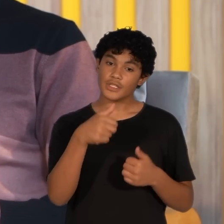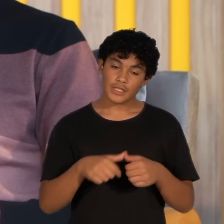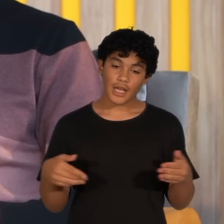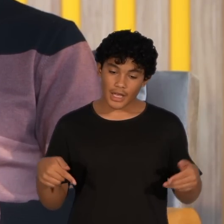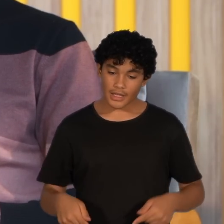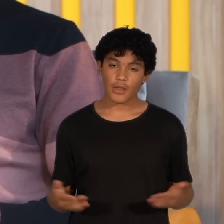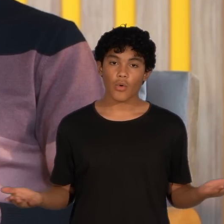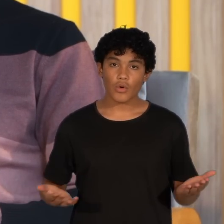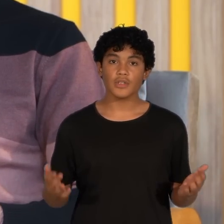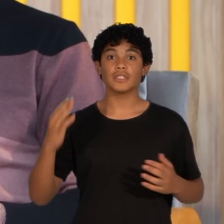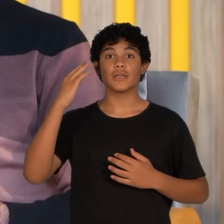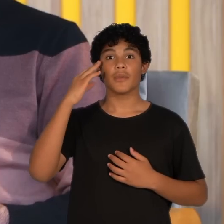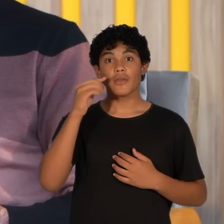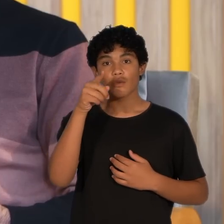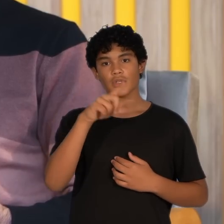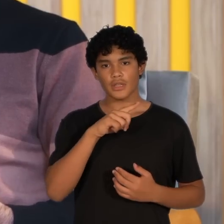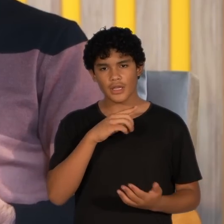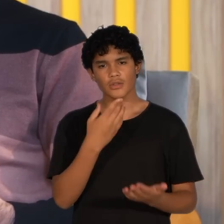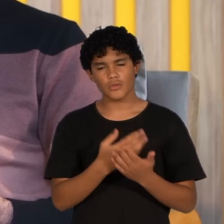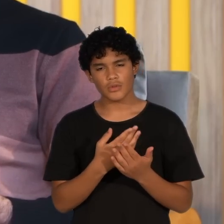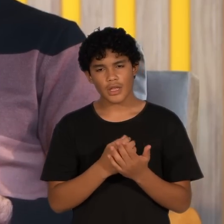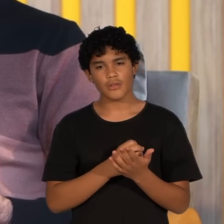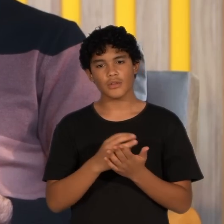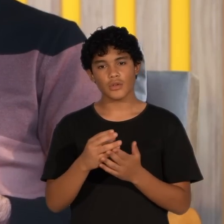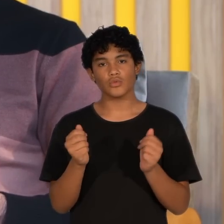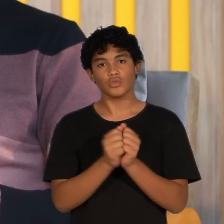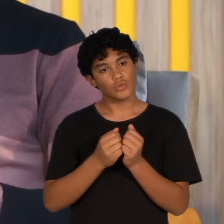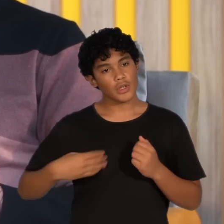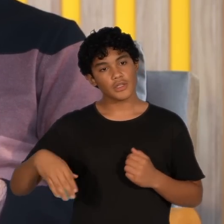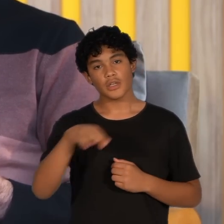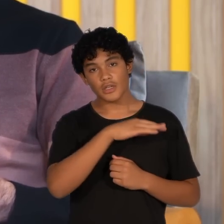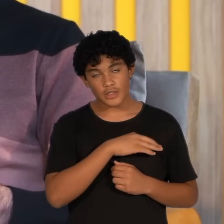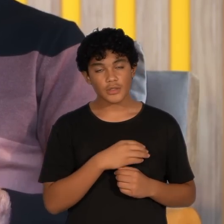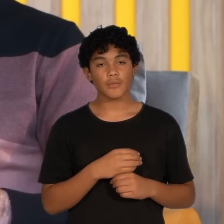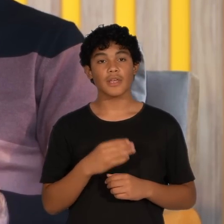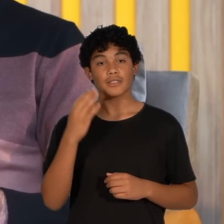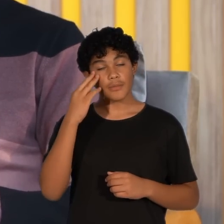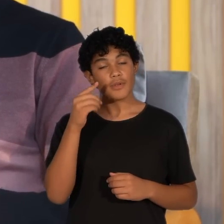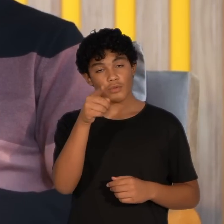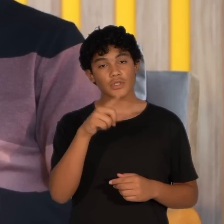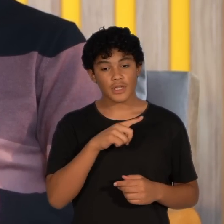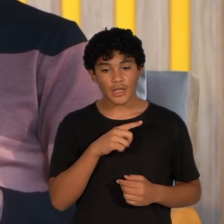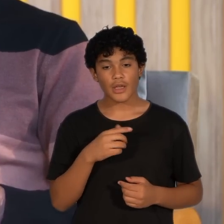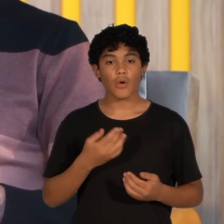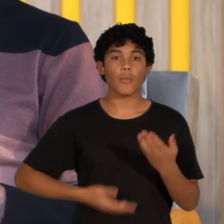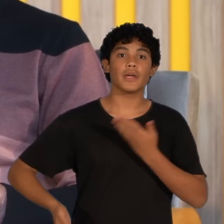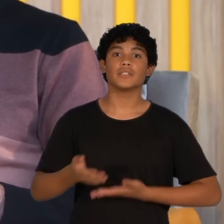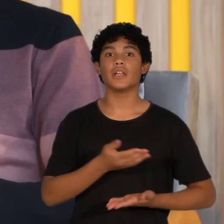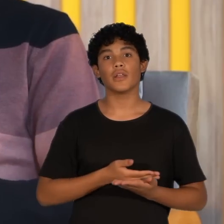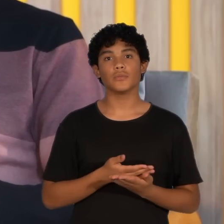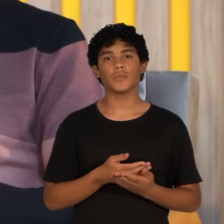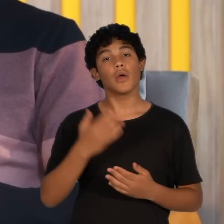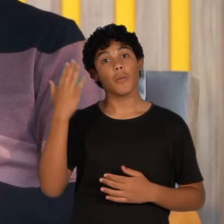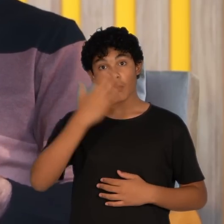ter a tua companhia aqui, saber que você tem estudado a lição com a gente, saber que você tem compartilhado. Uma prova disso é que o